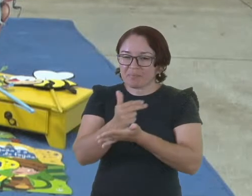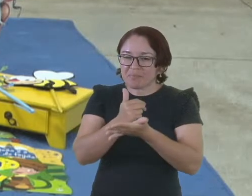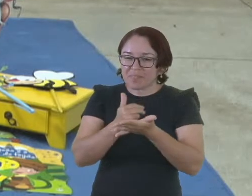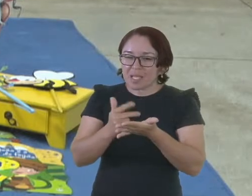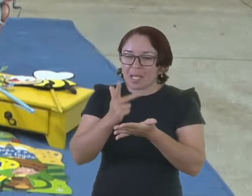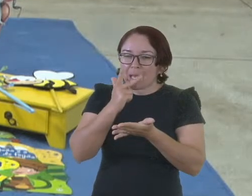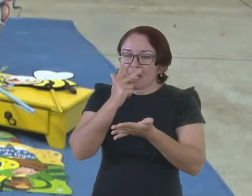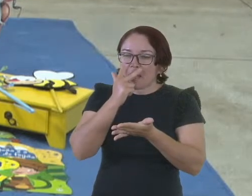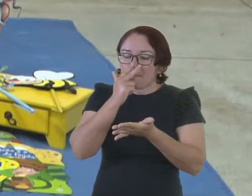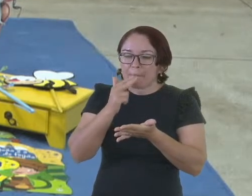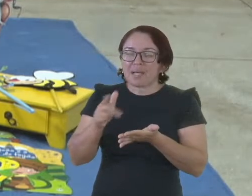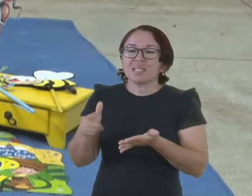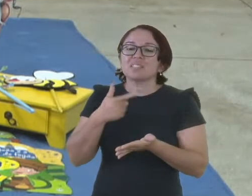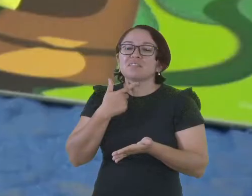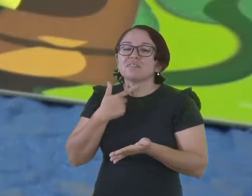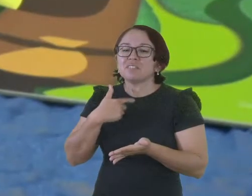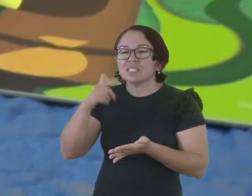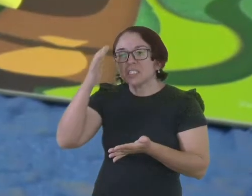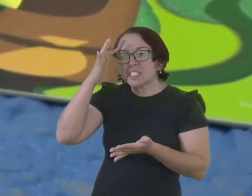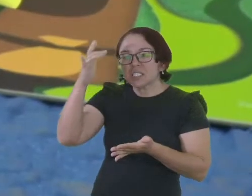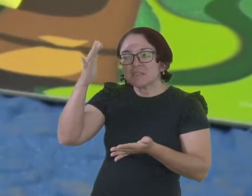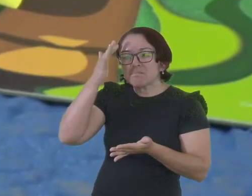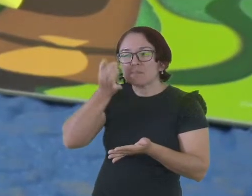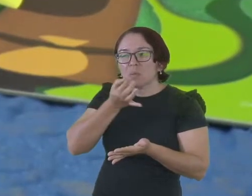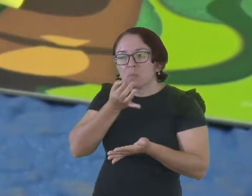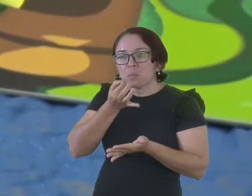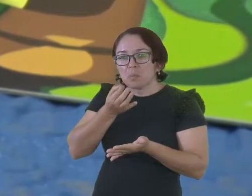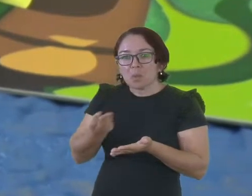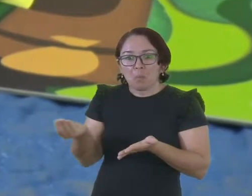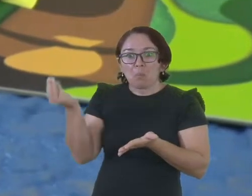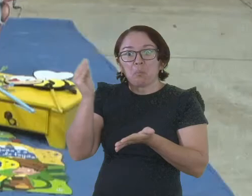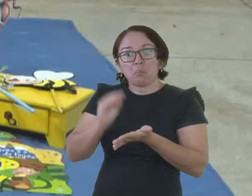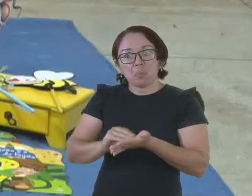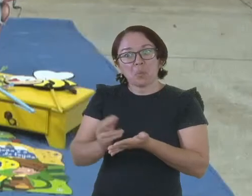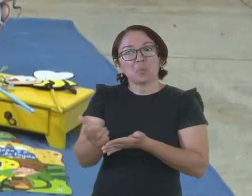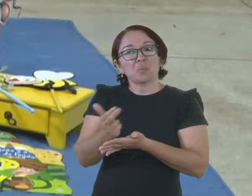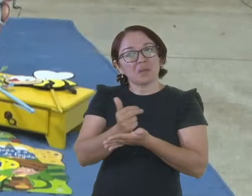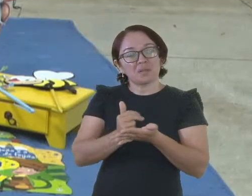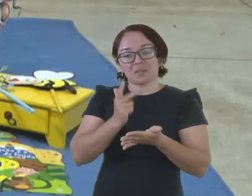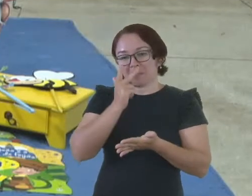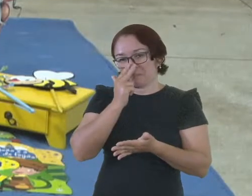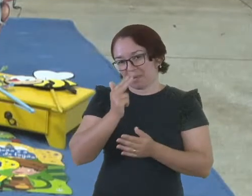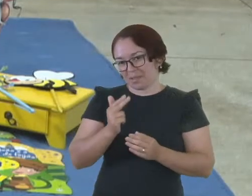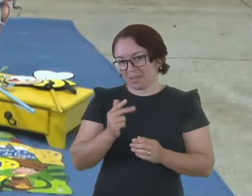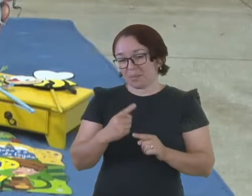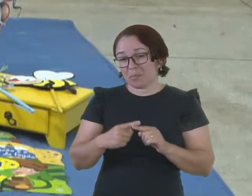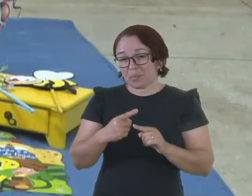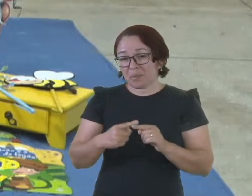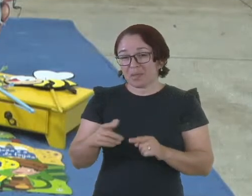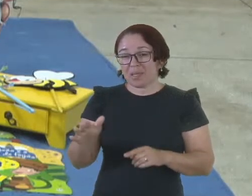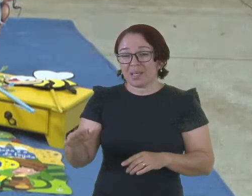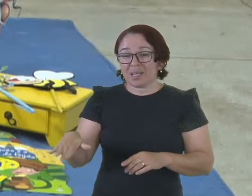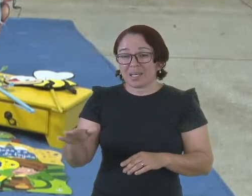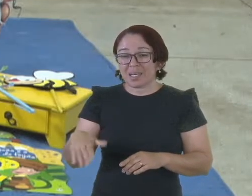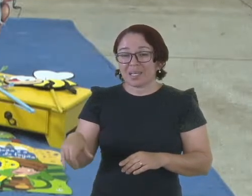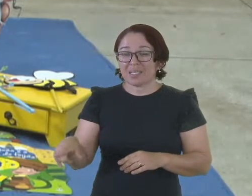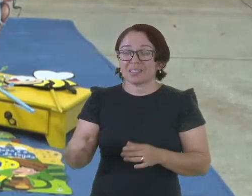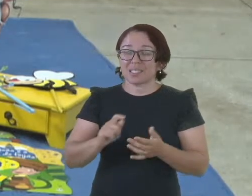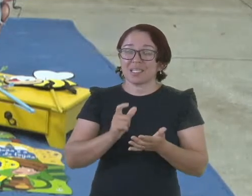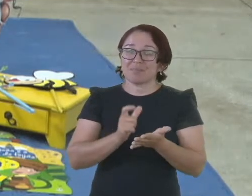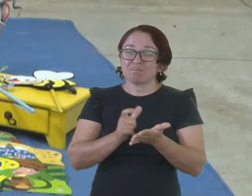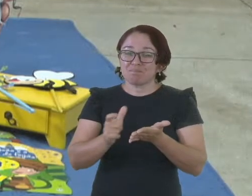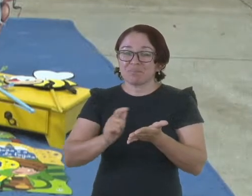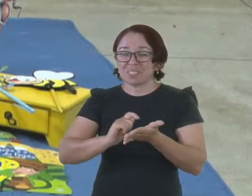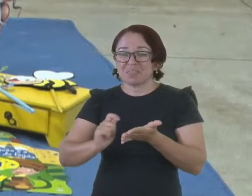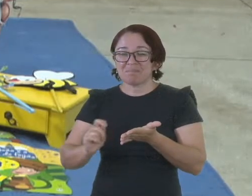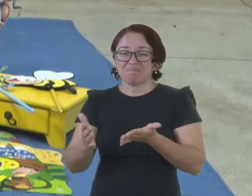seus desejos. Até porque a criança muitas vezes ainda não tem o domínio da linguagem escrita e às